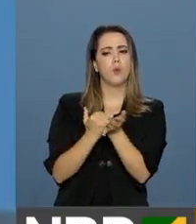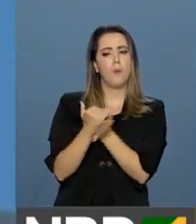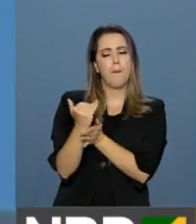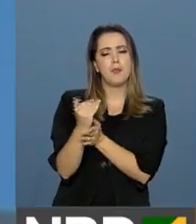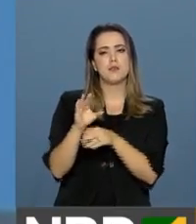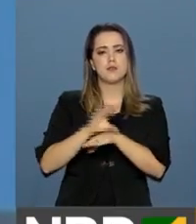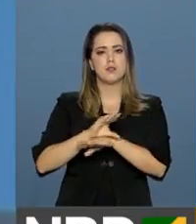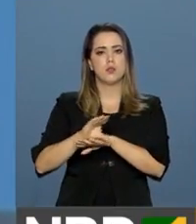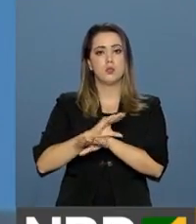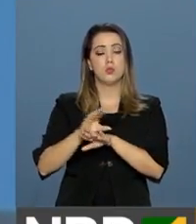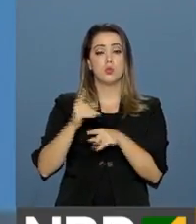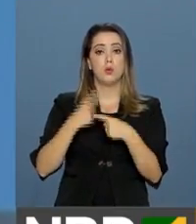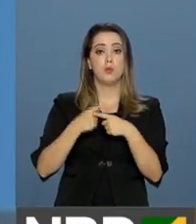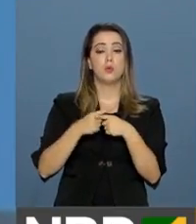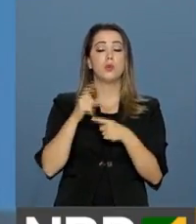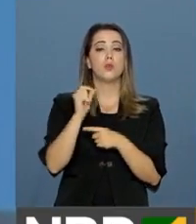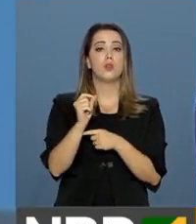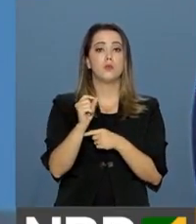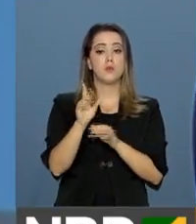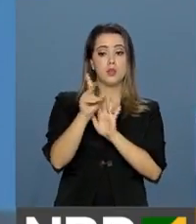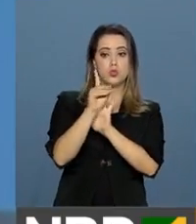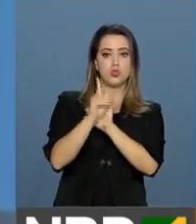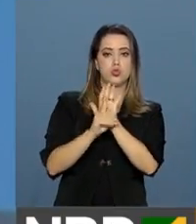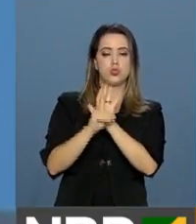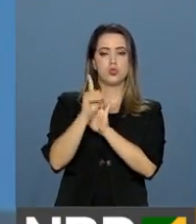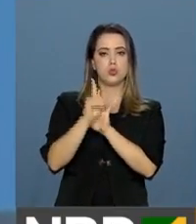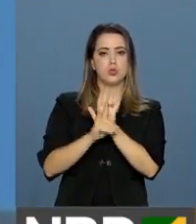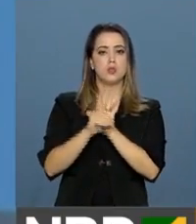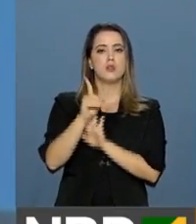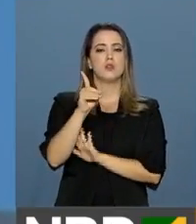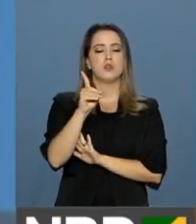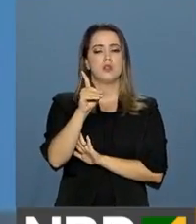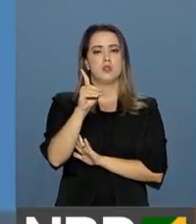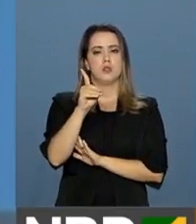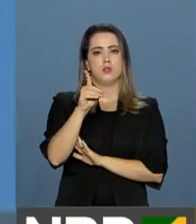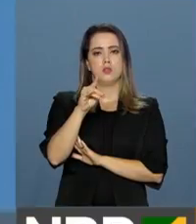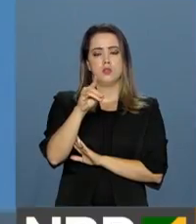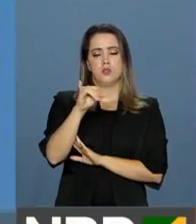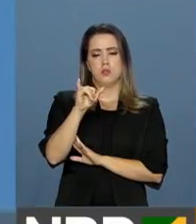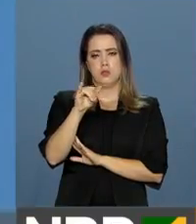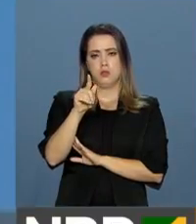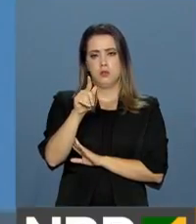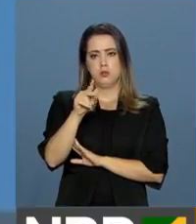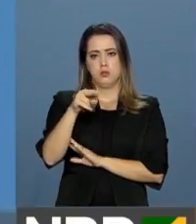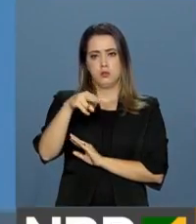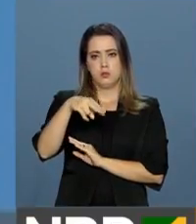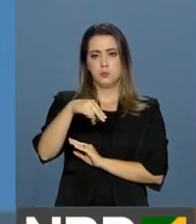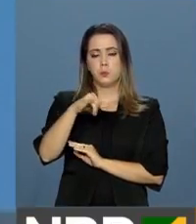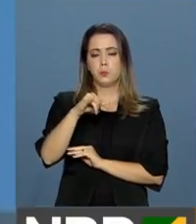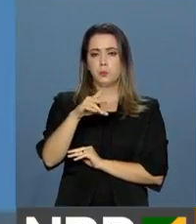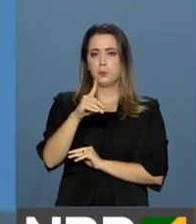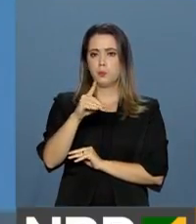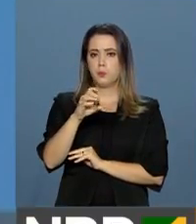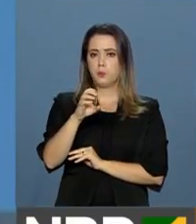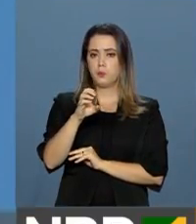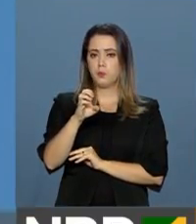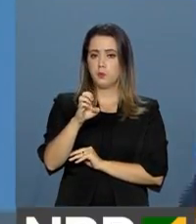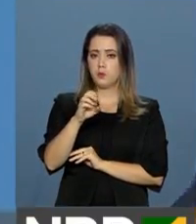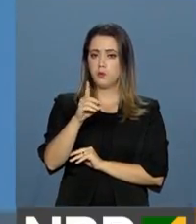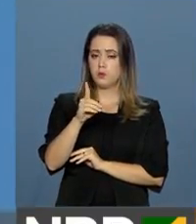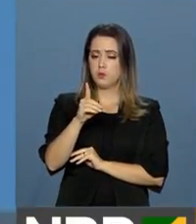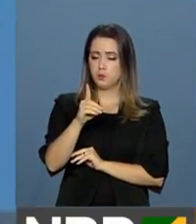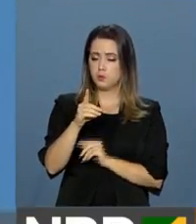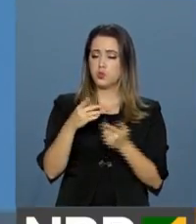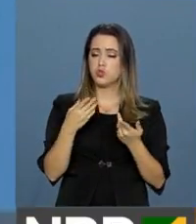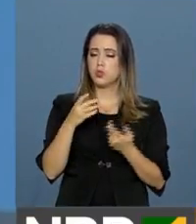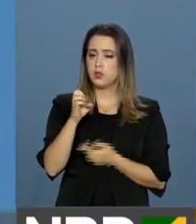nacional que a dignidade da pessoa humana porque a violação de um direito individual em torna indica da pessoa se